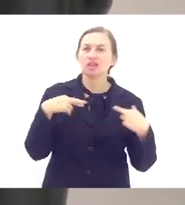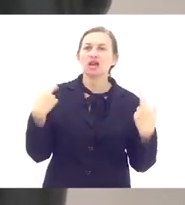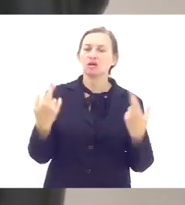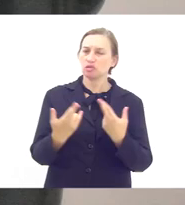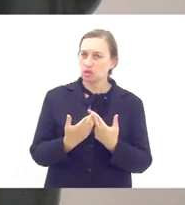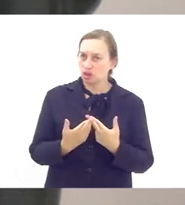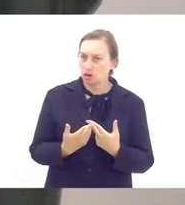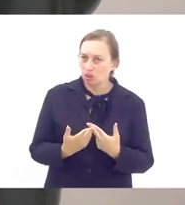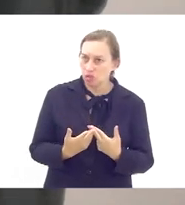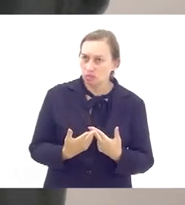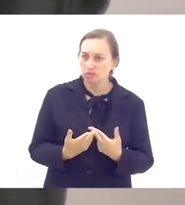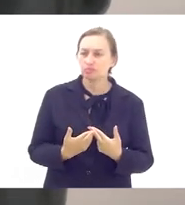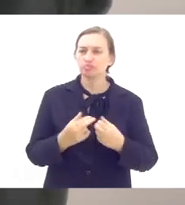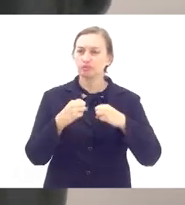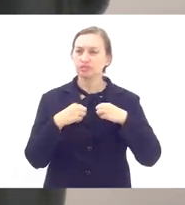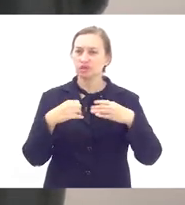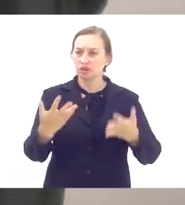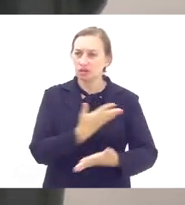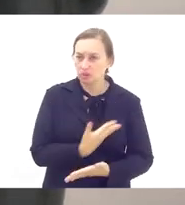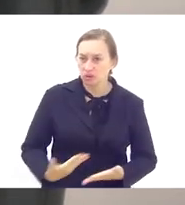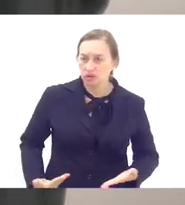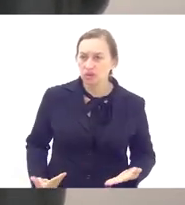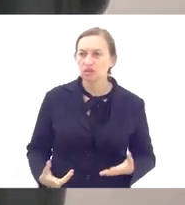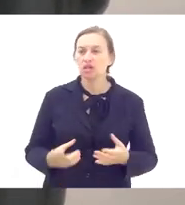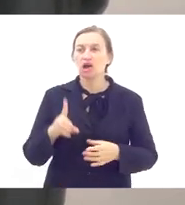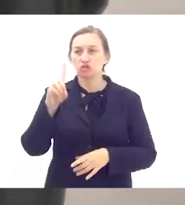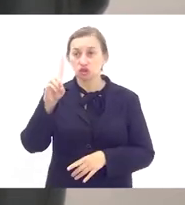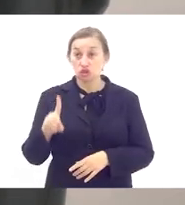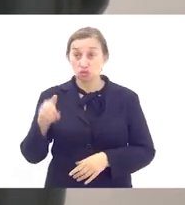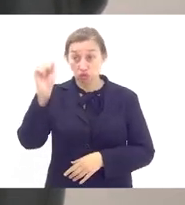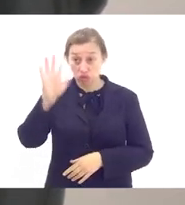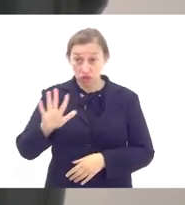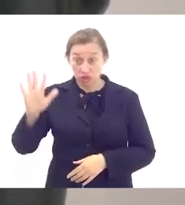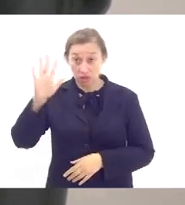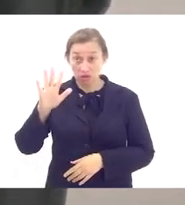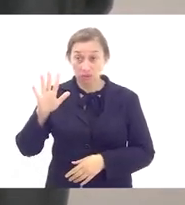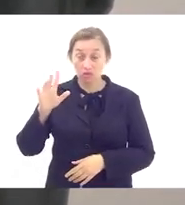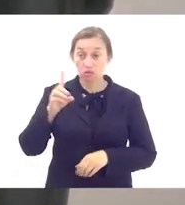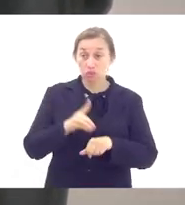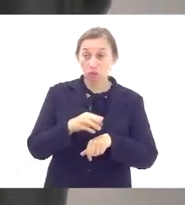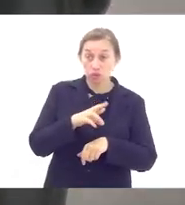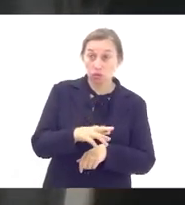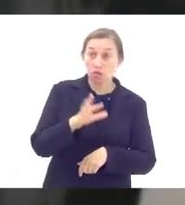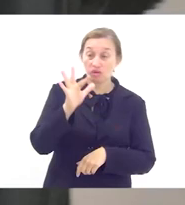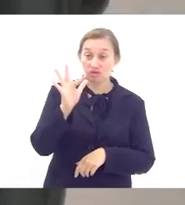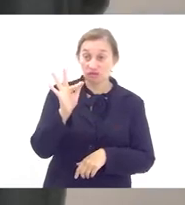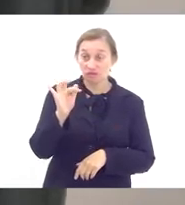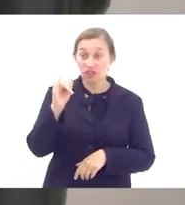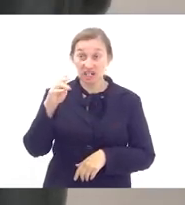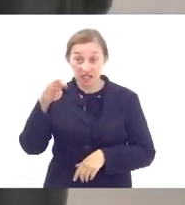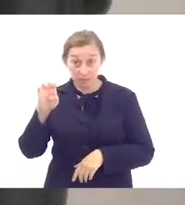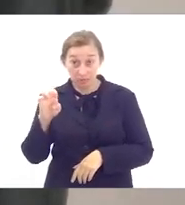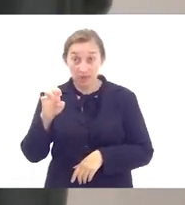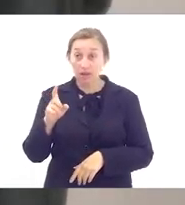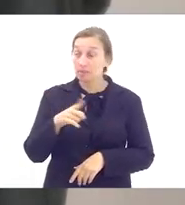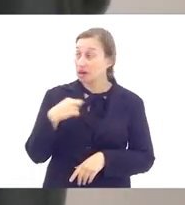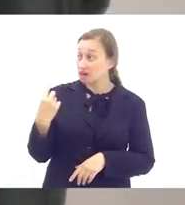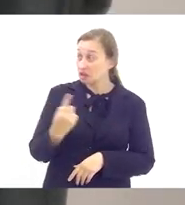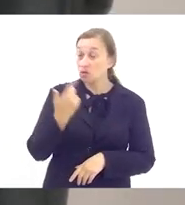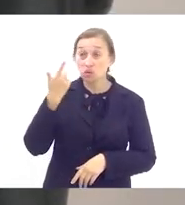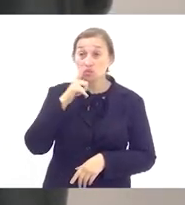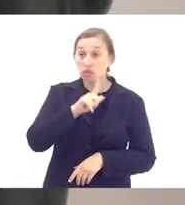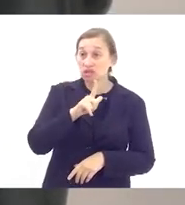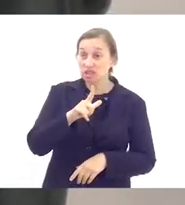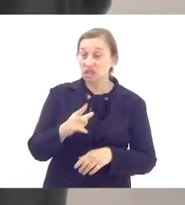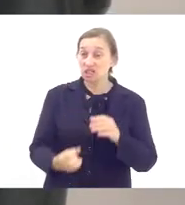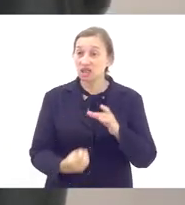levar essa audiência ao nosso diretor-geral, Dr. Felipe Cury, para que a gente consiga